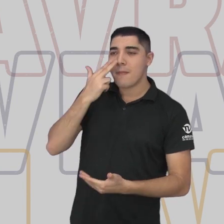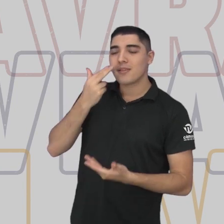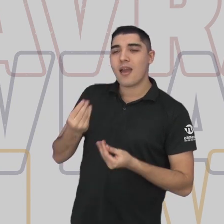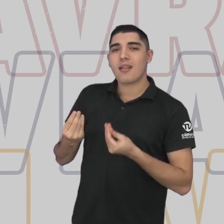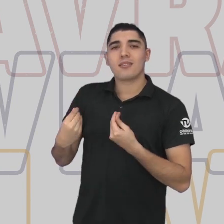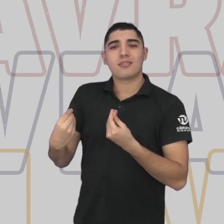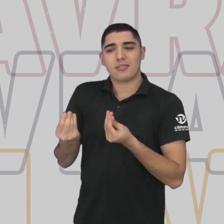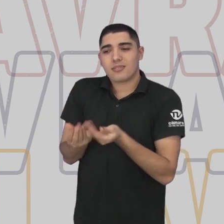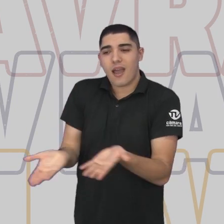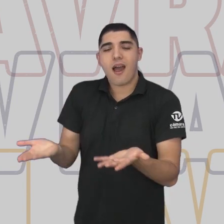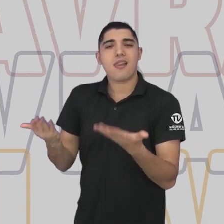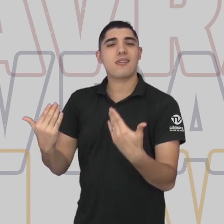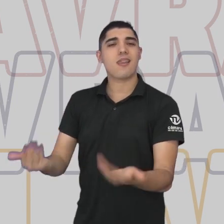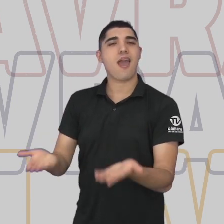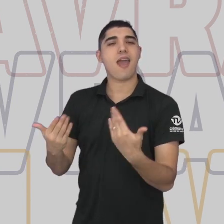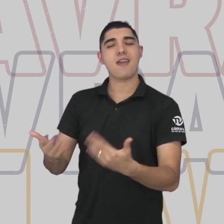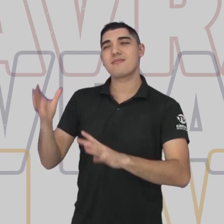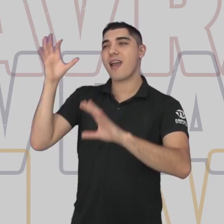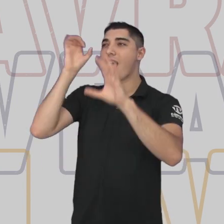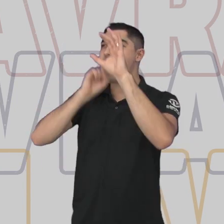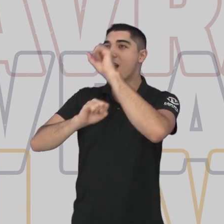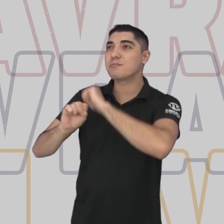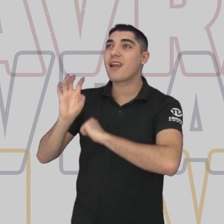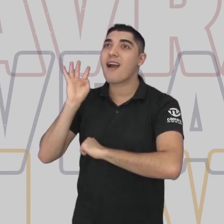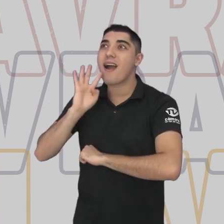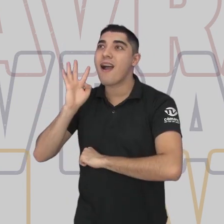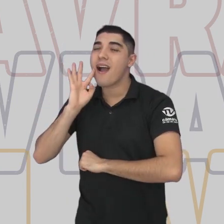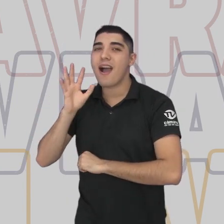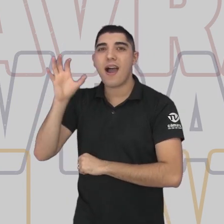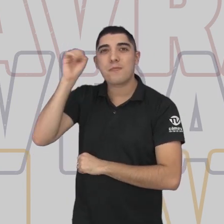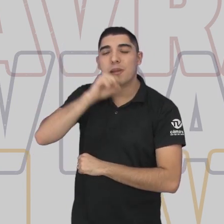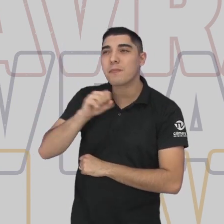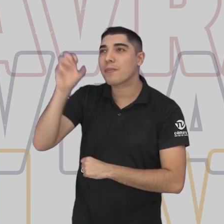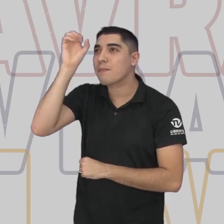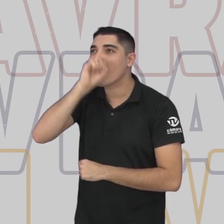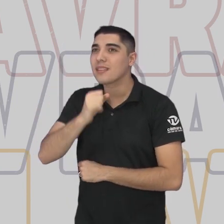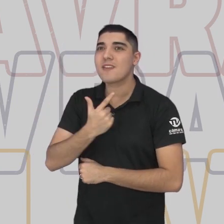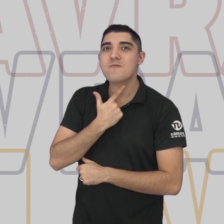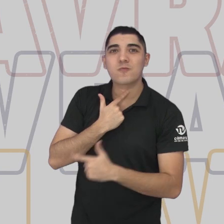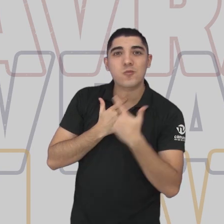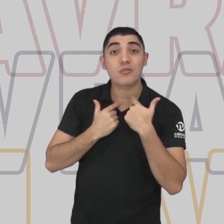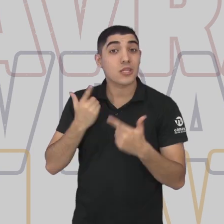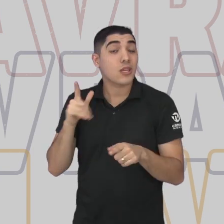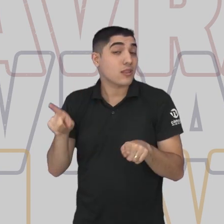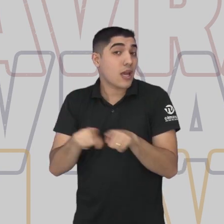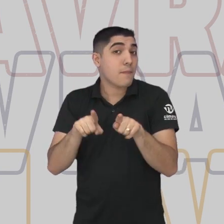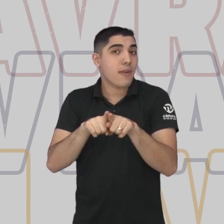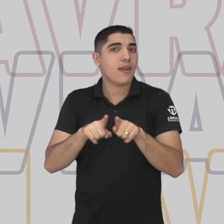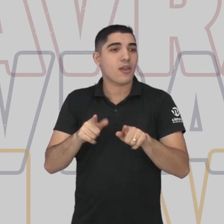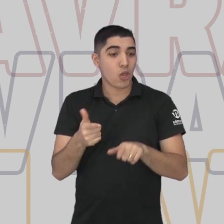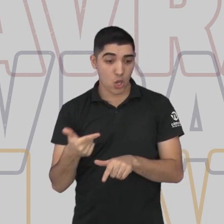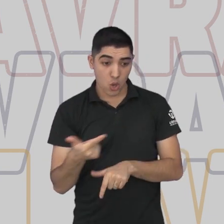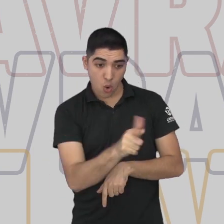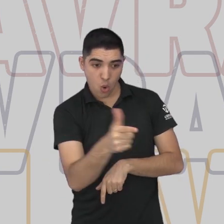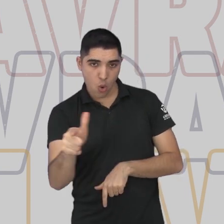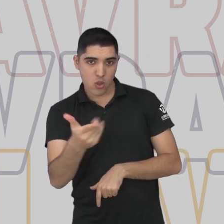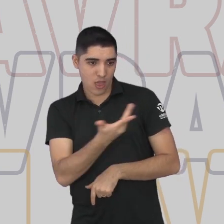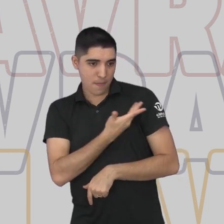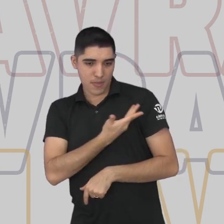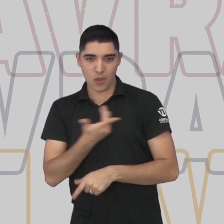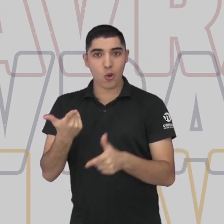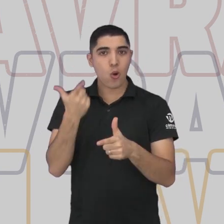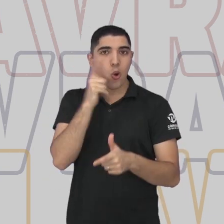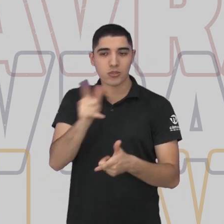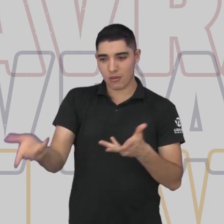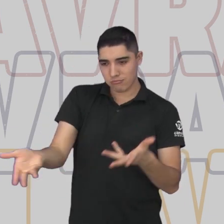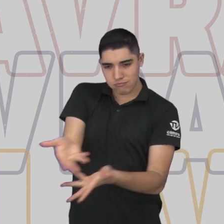uma leveza na hora de aprender as coisas e ela vai também criando laços, né, com as crianças para ela